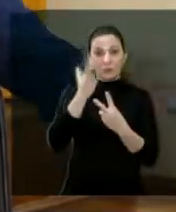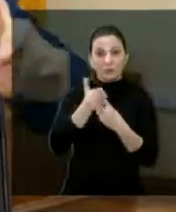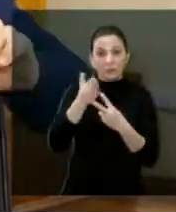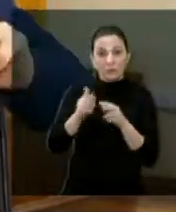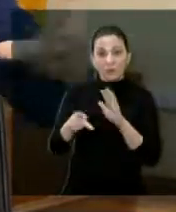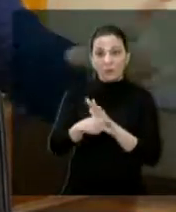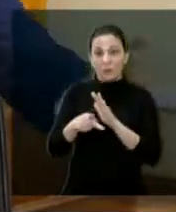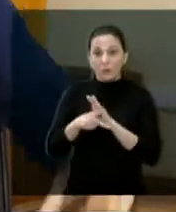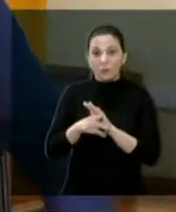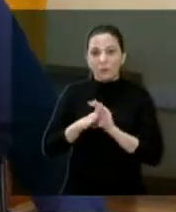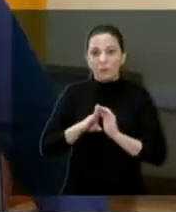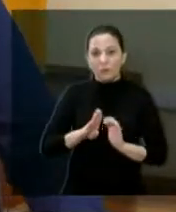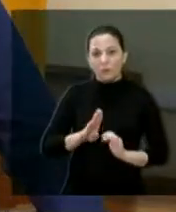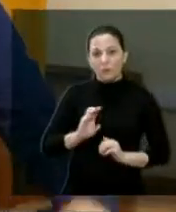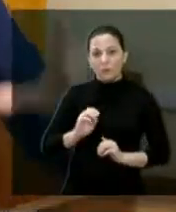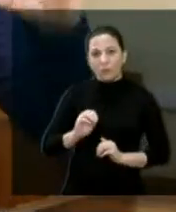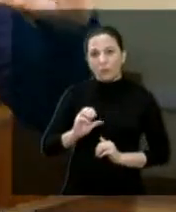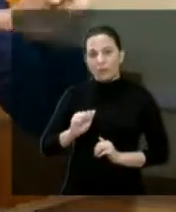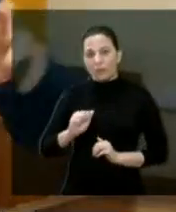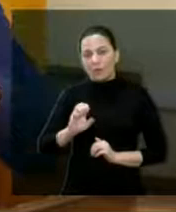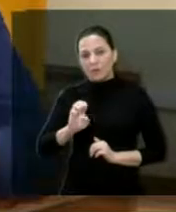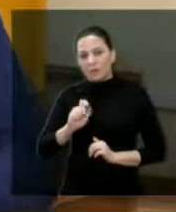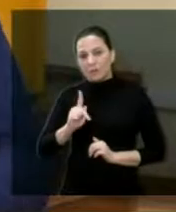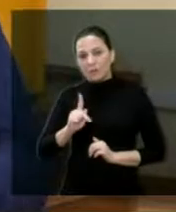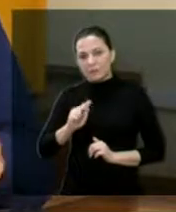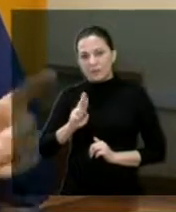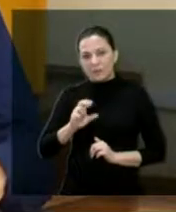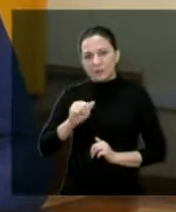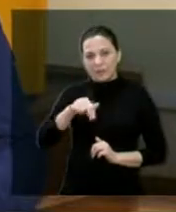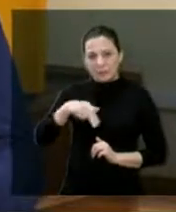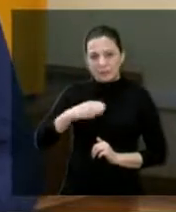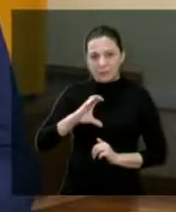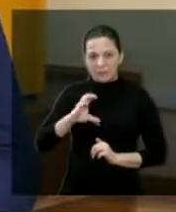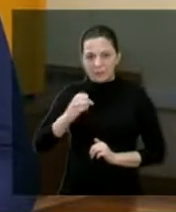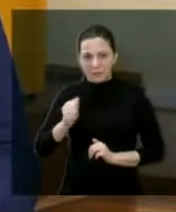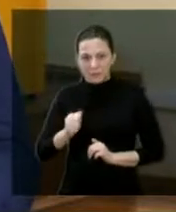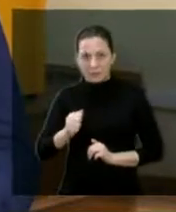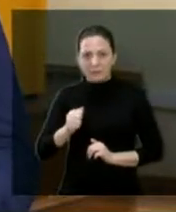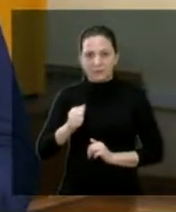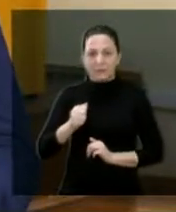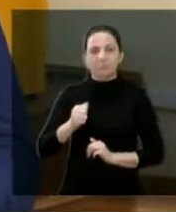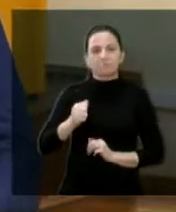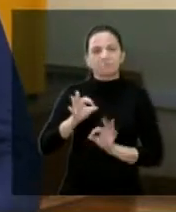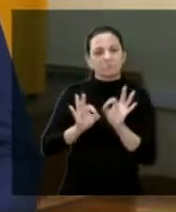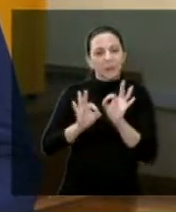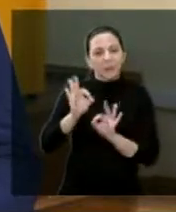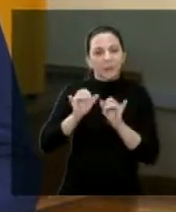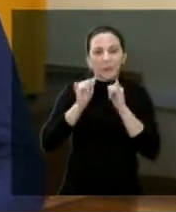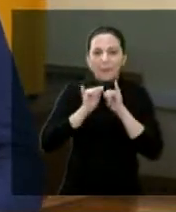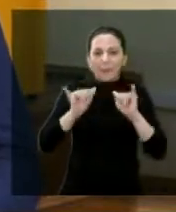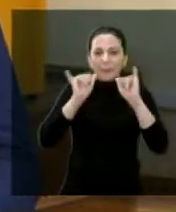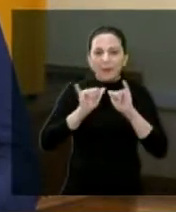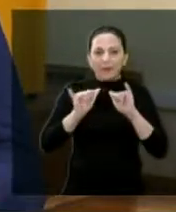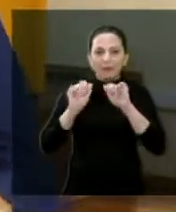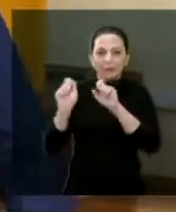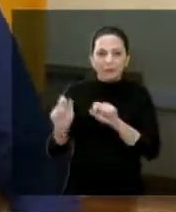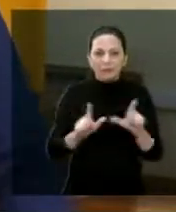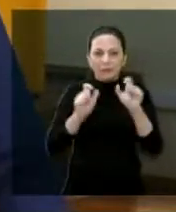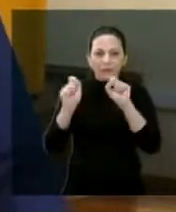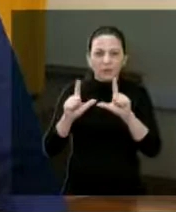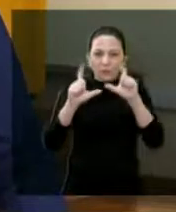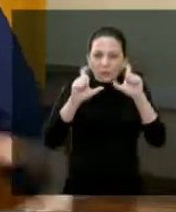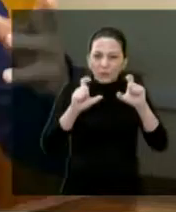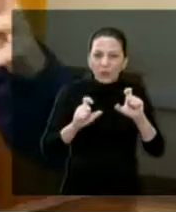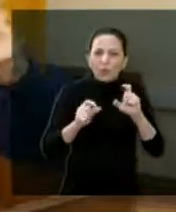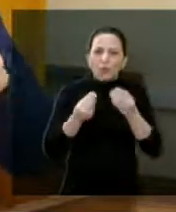em Boa Esperança fazer uma loja lá, fazia, clicava, batia as fotos, depois punha os slides lá. O cara queria, não, mas não